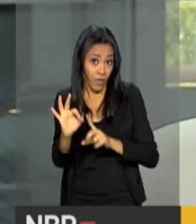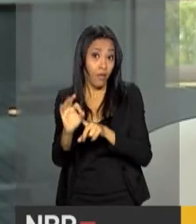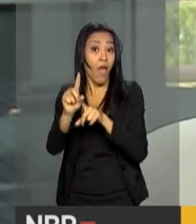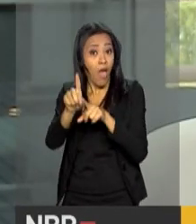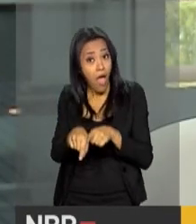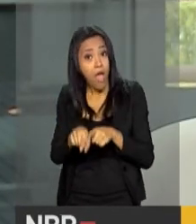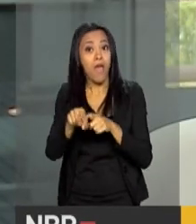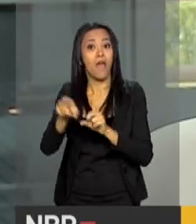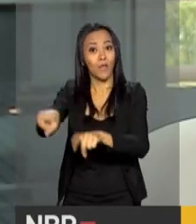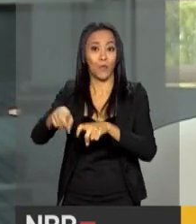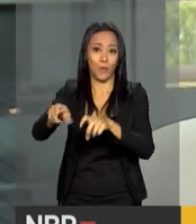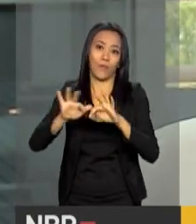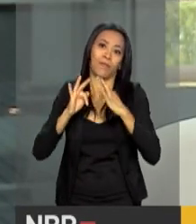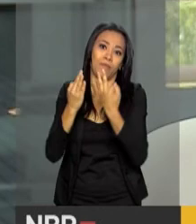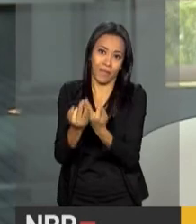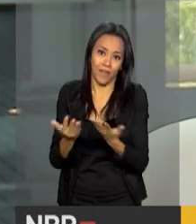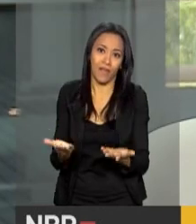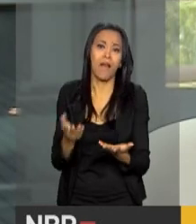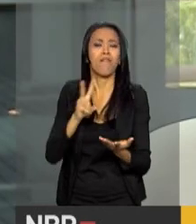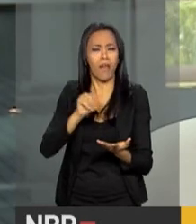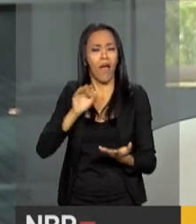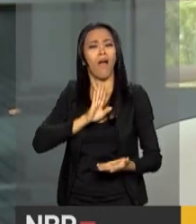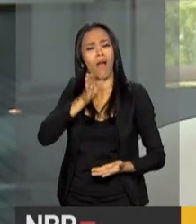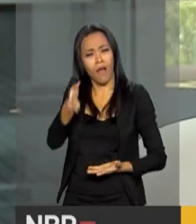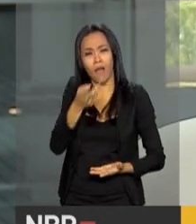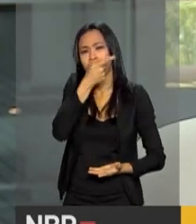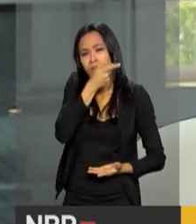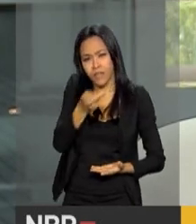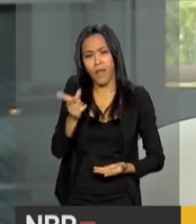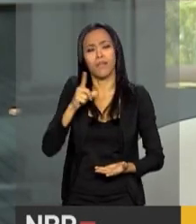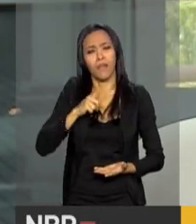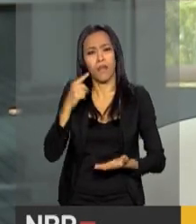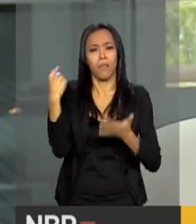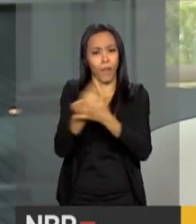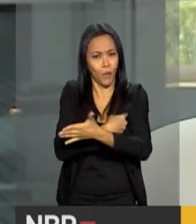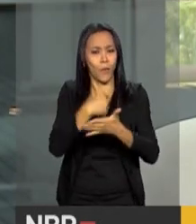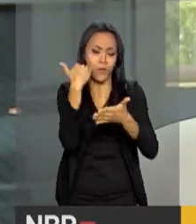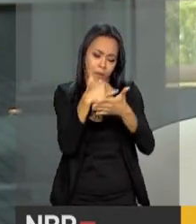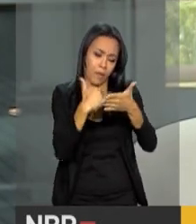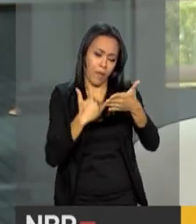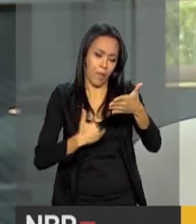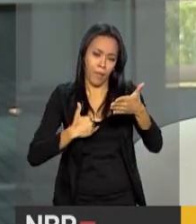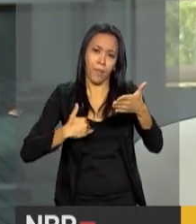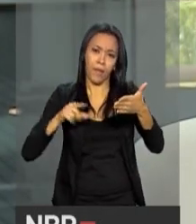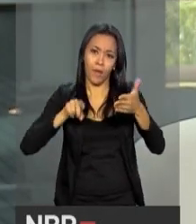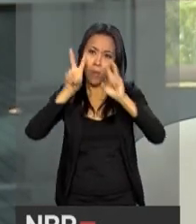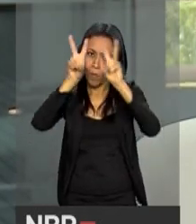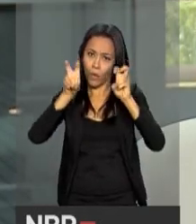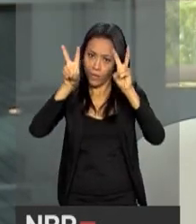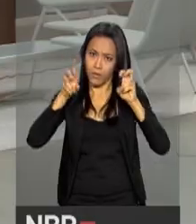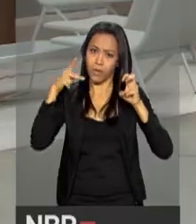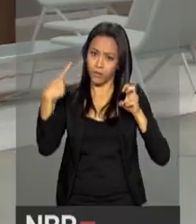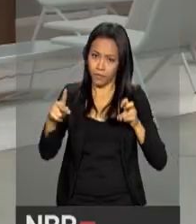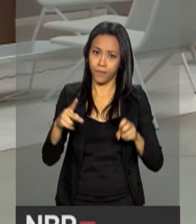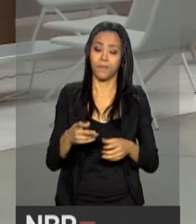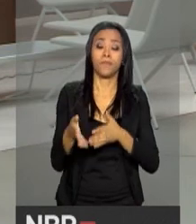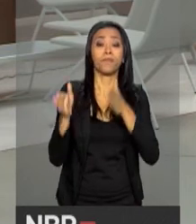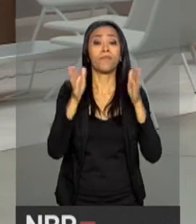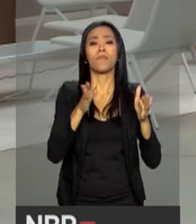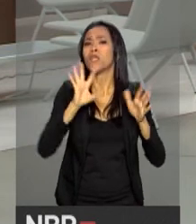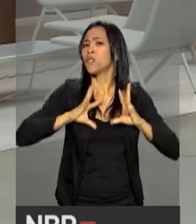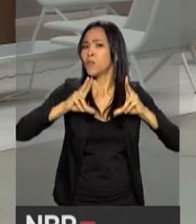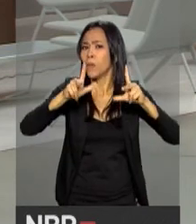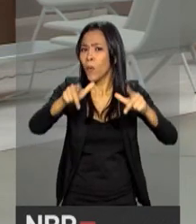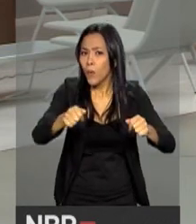agricultura familiar então eles serão visitados têm perguntas nos questionários que abordarão esse tema específico e todos os